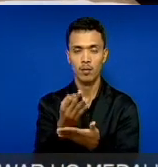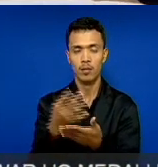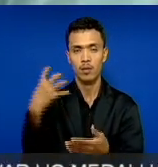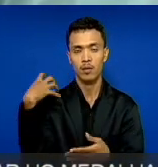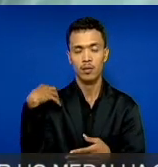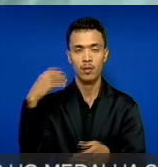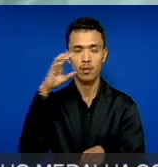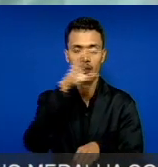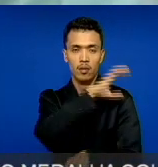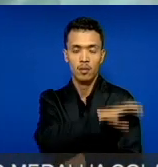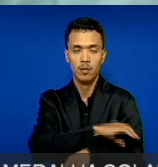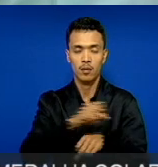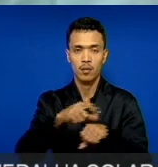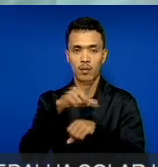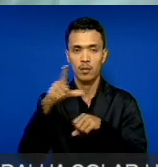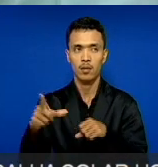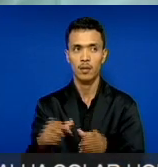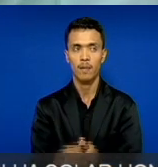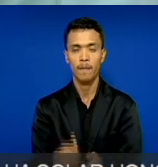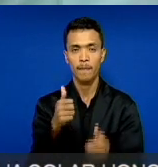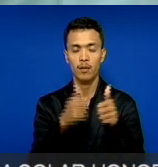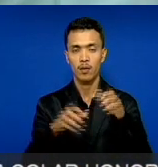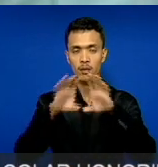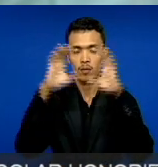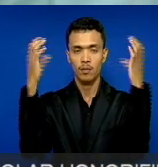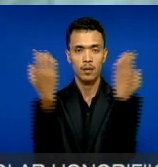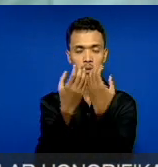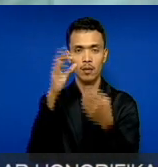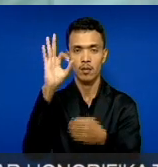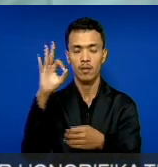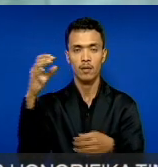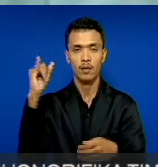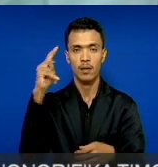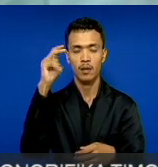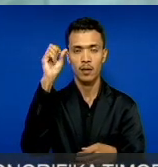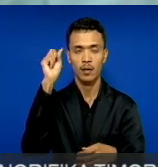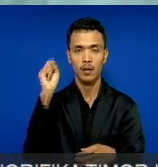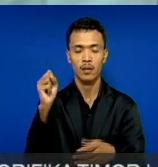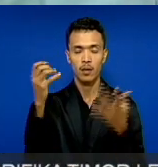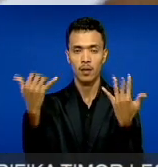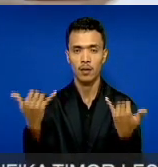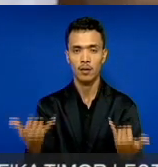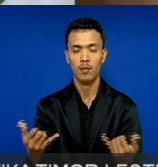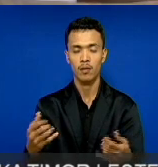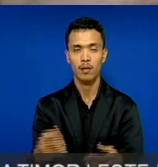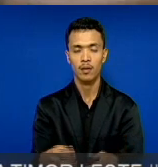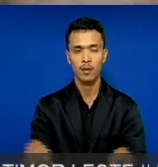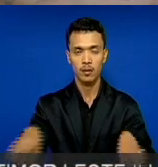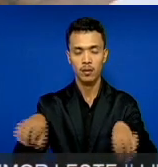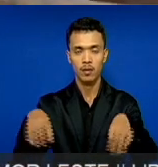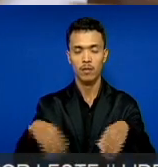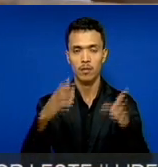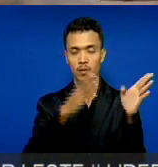de Segurança Social RASIC. Tuir fiscalização comissão EFINIAN e a Instituto Nacional de Segurança Social da UNE, Instituto Esforço